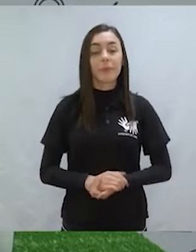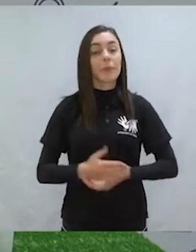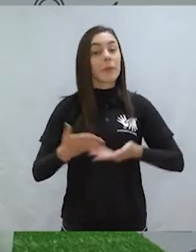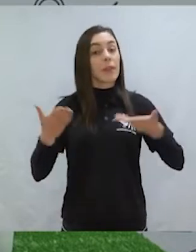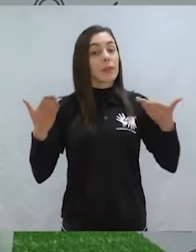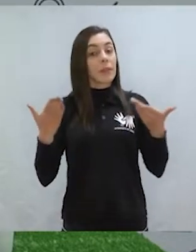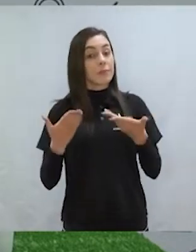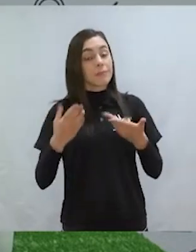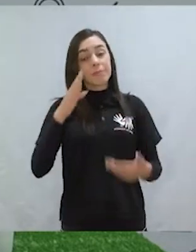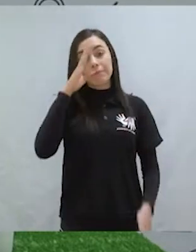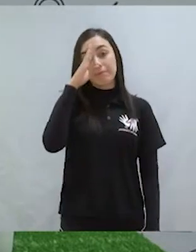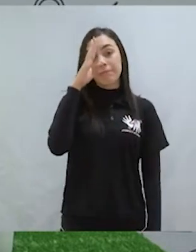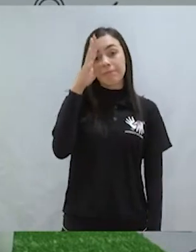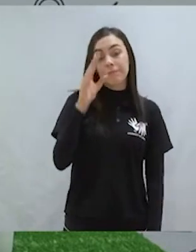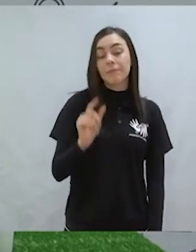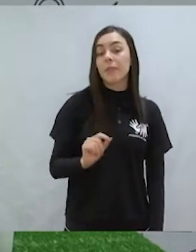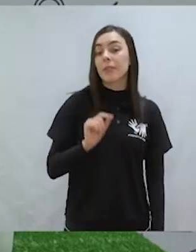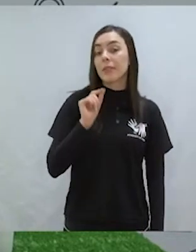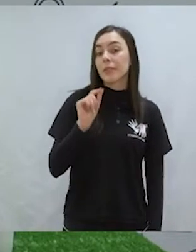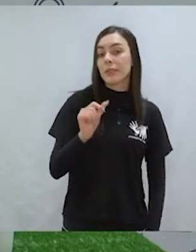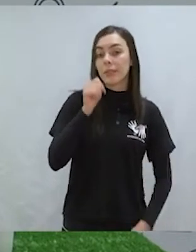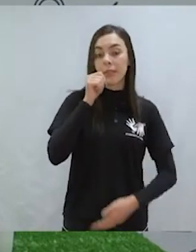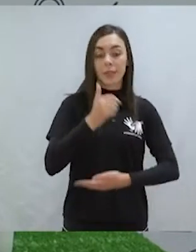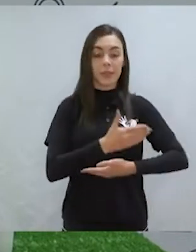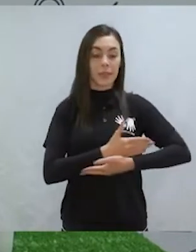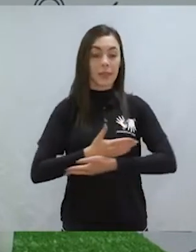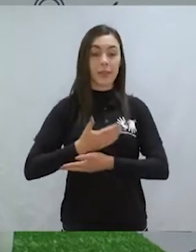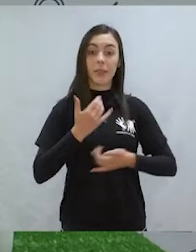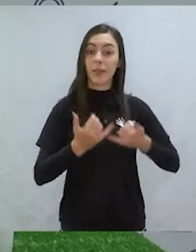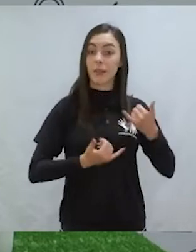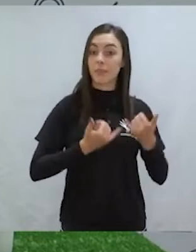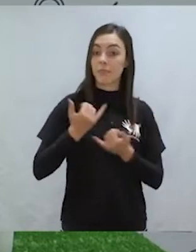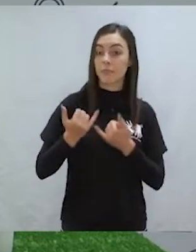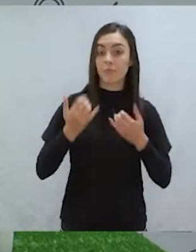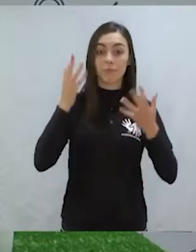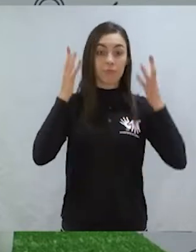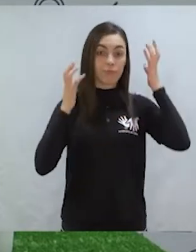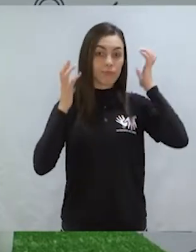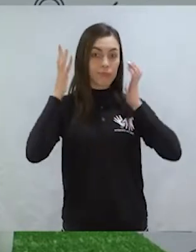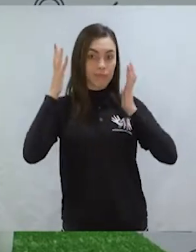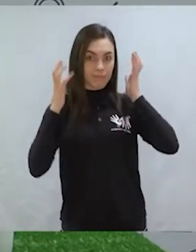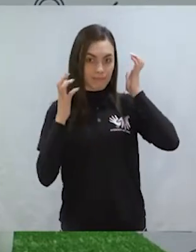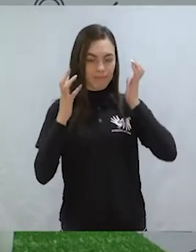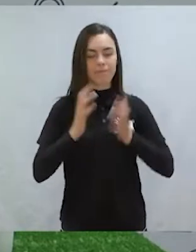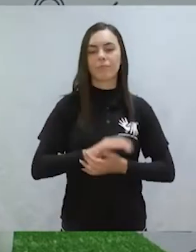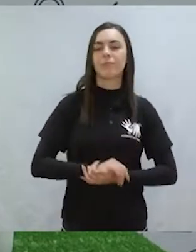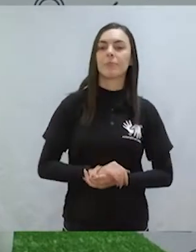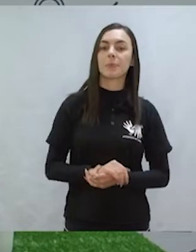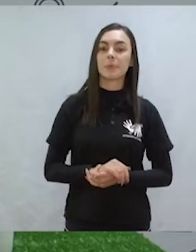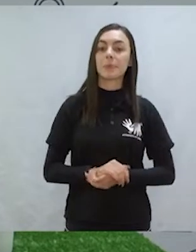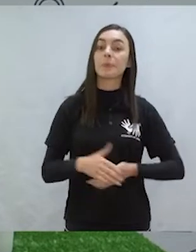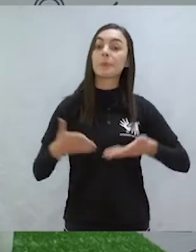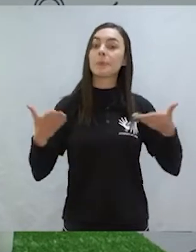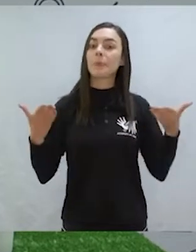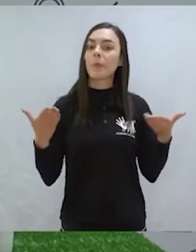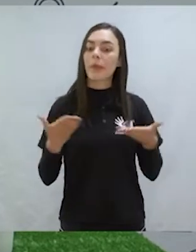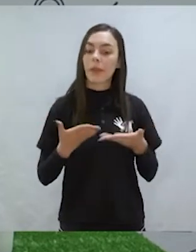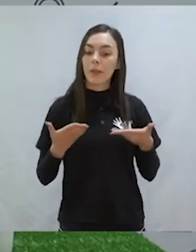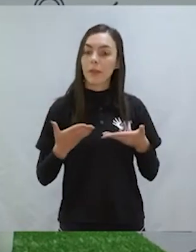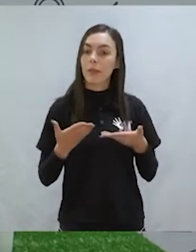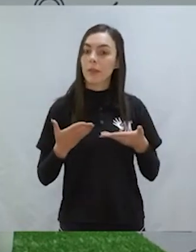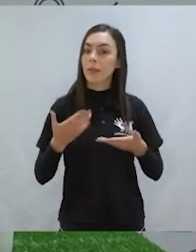nosso destaque hoje é a nossa boneca Emília, ok? Então